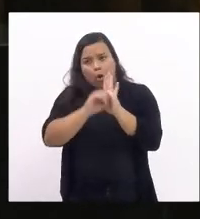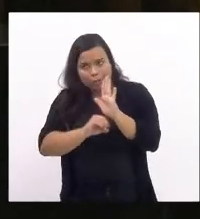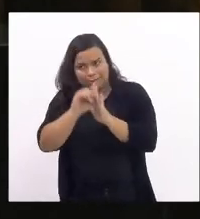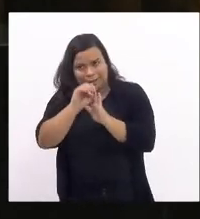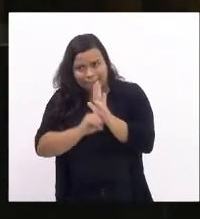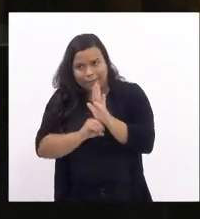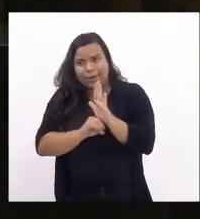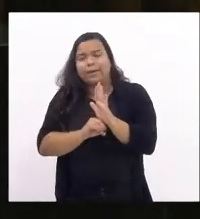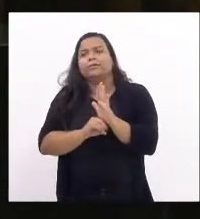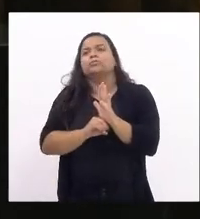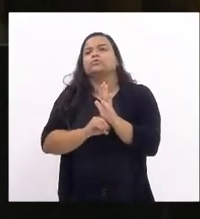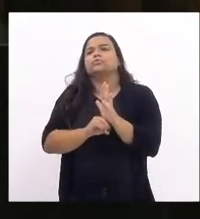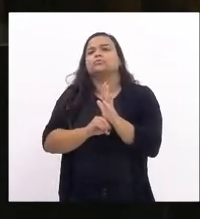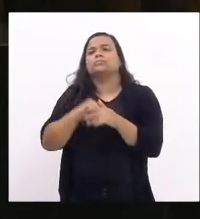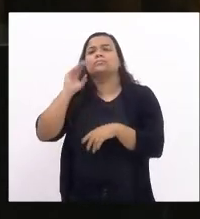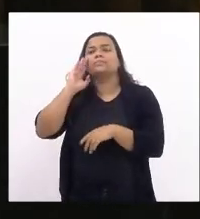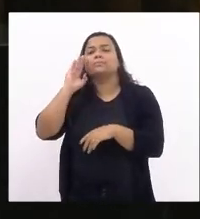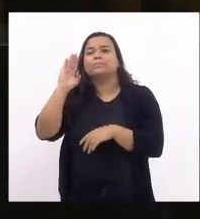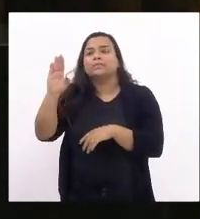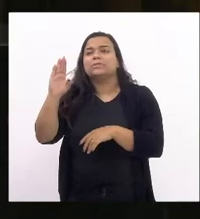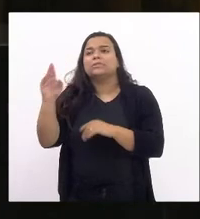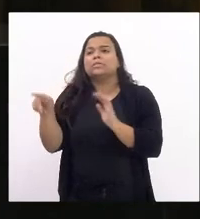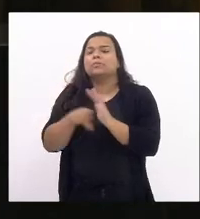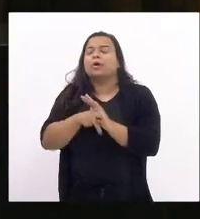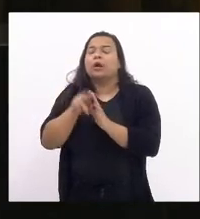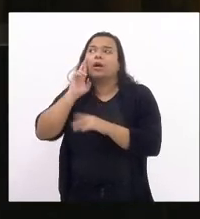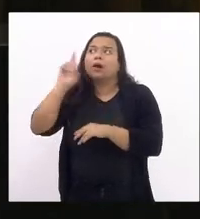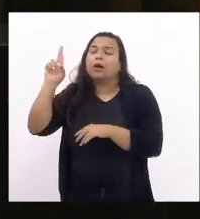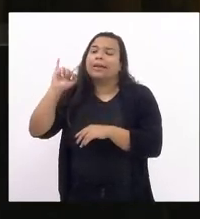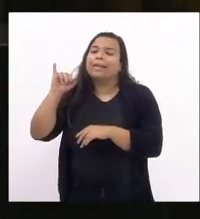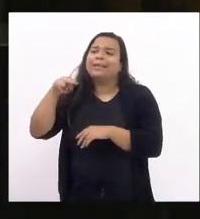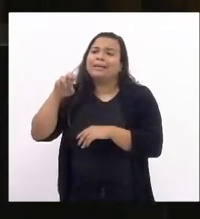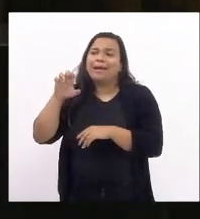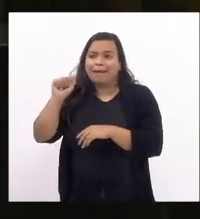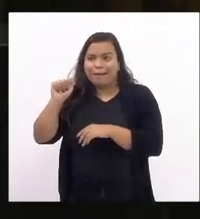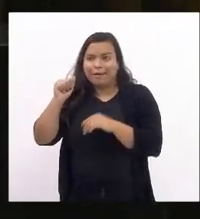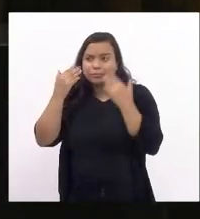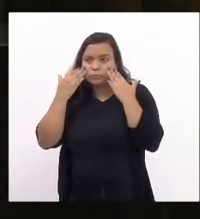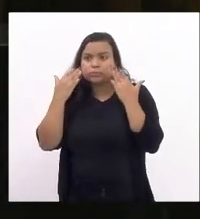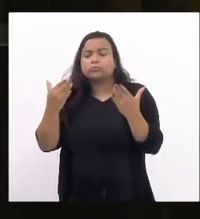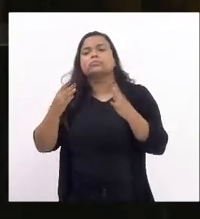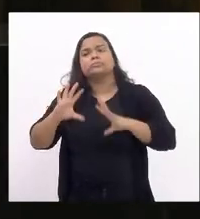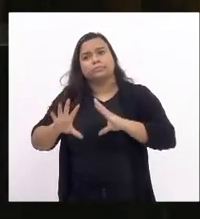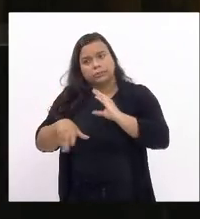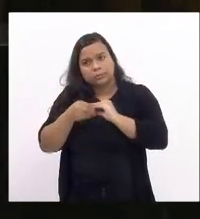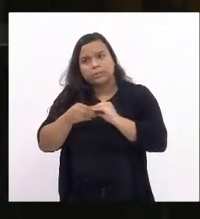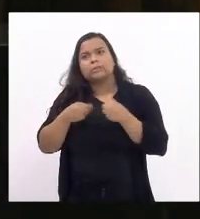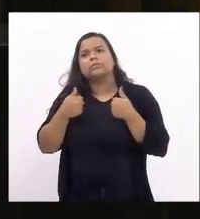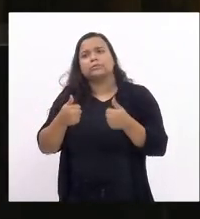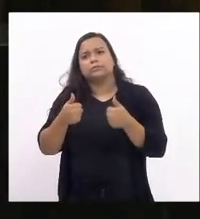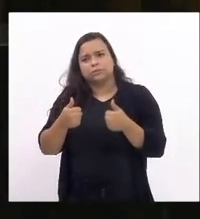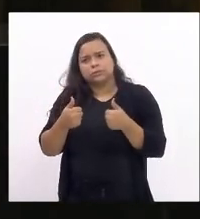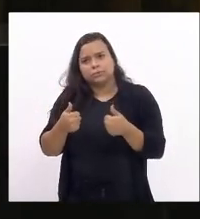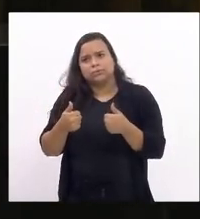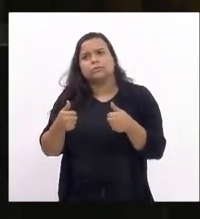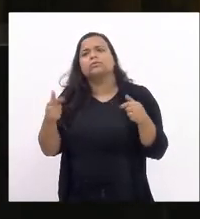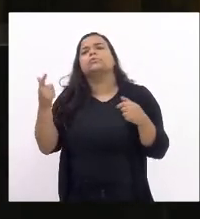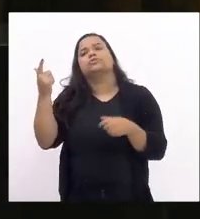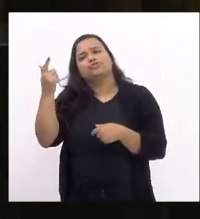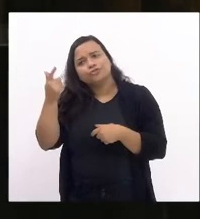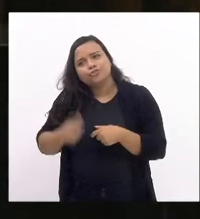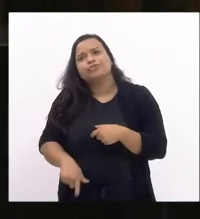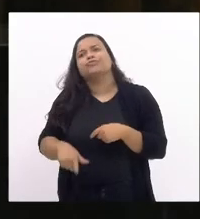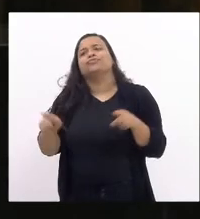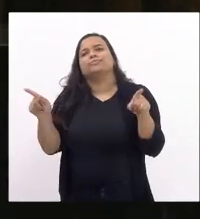orçamentário, em especial a cargo do INEA, que apresentou uma implementação também aquém do planejado, de novo, com